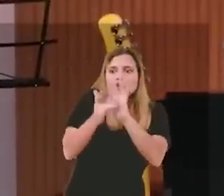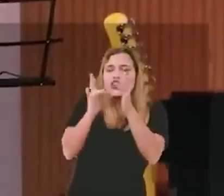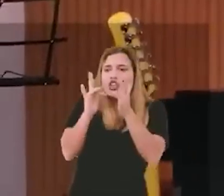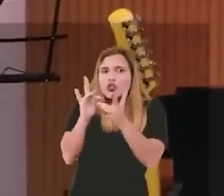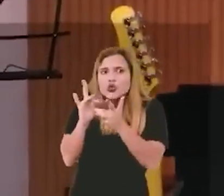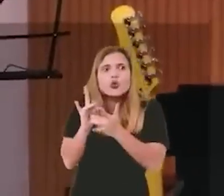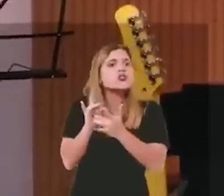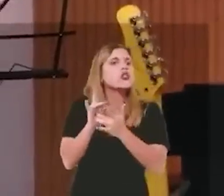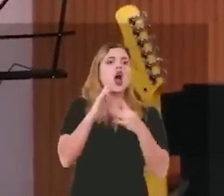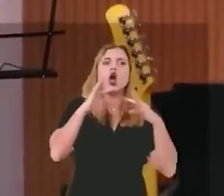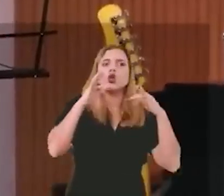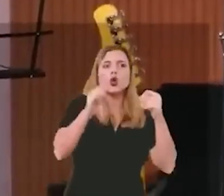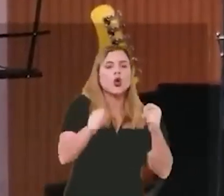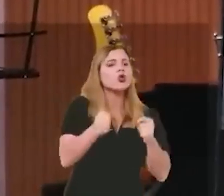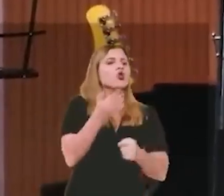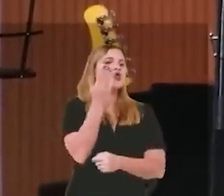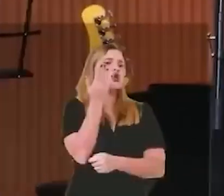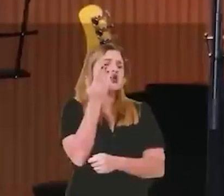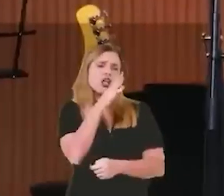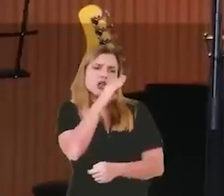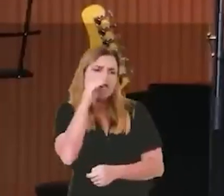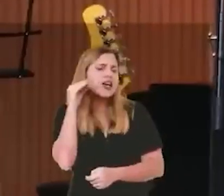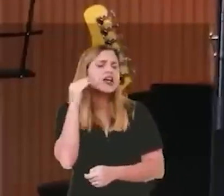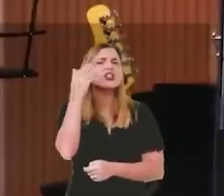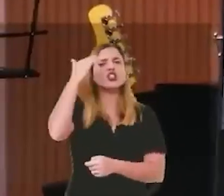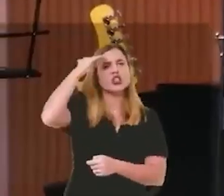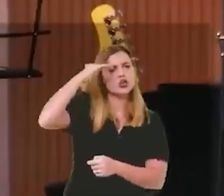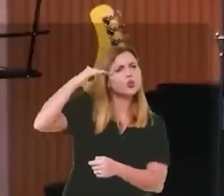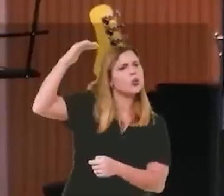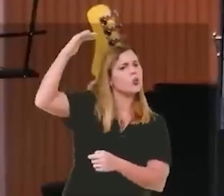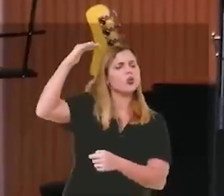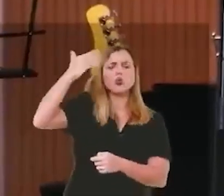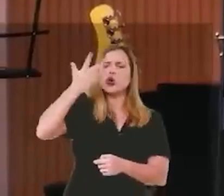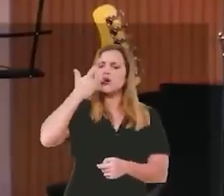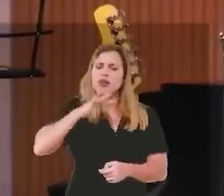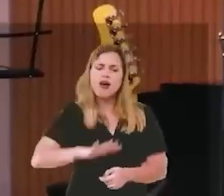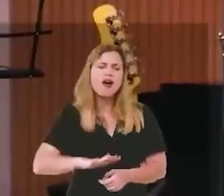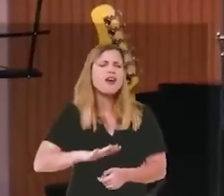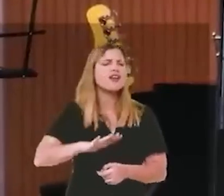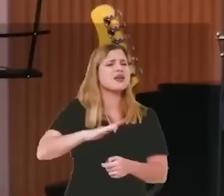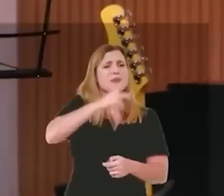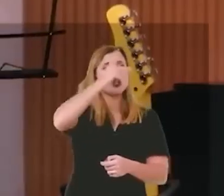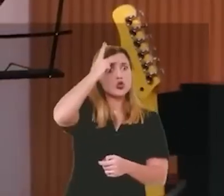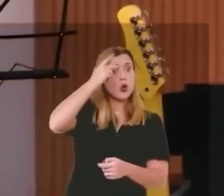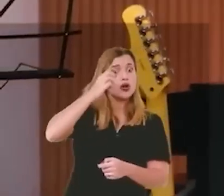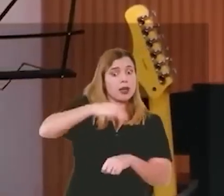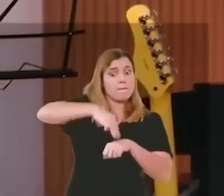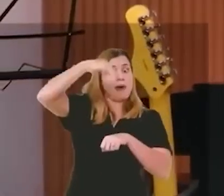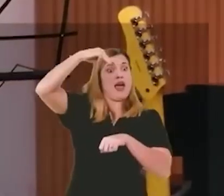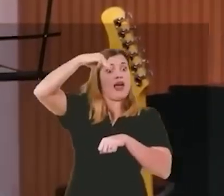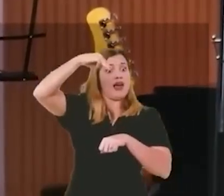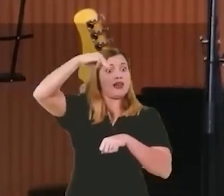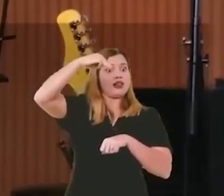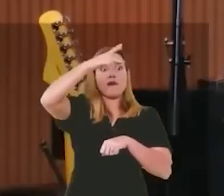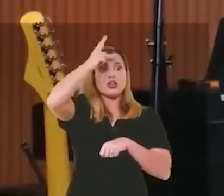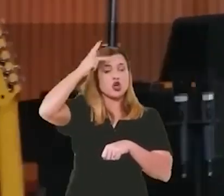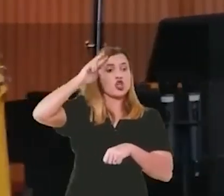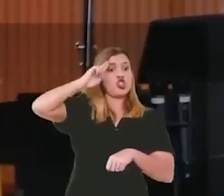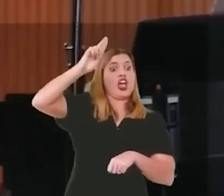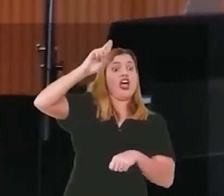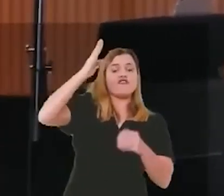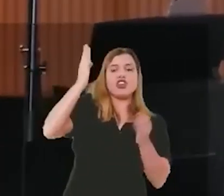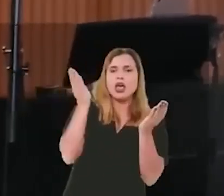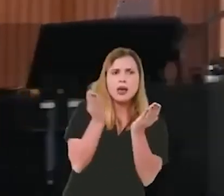adolescentes, todos jovens, todos adultos, todos ricos, todos pobres, todos doutores, todos analfabetos, todos patrões, todos